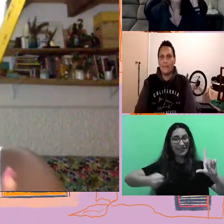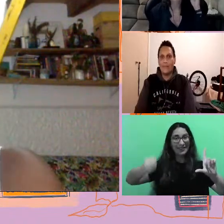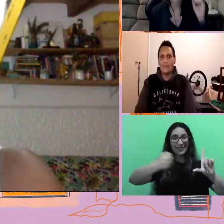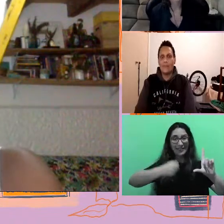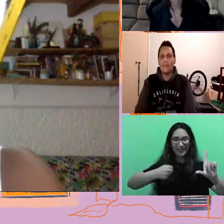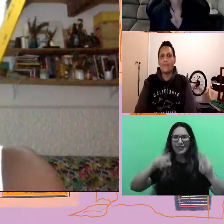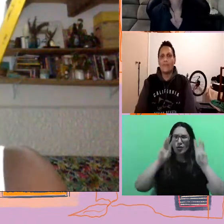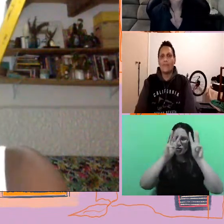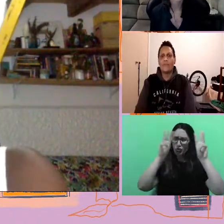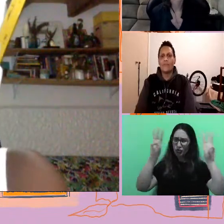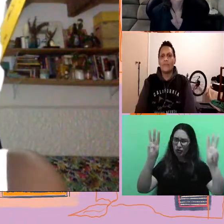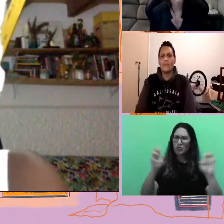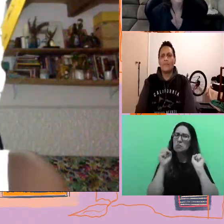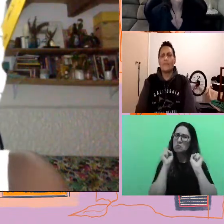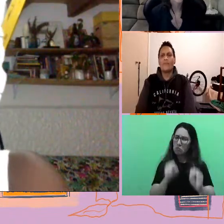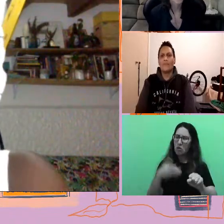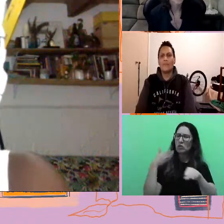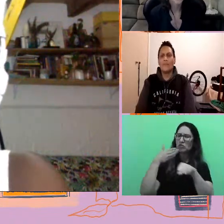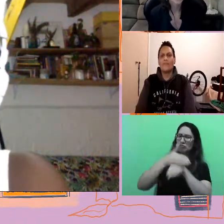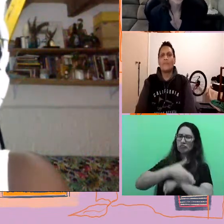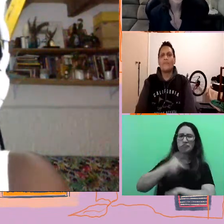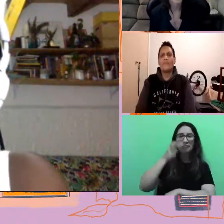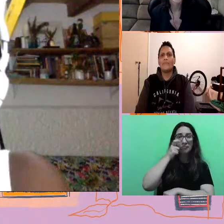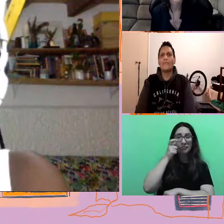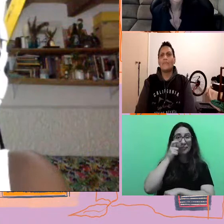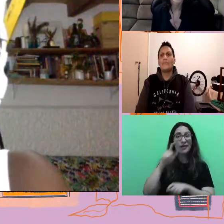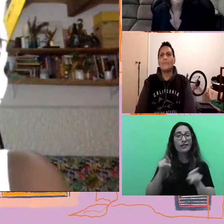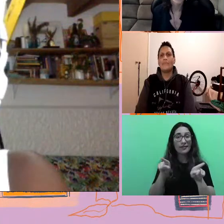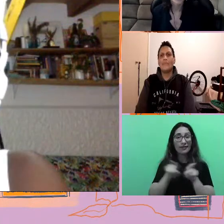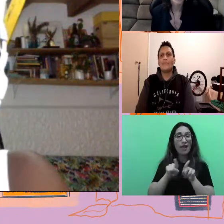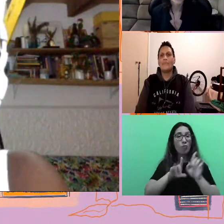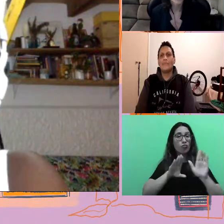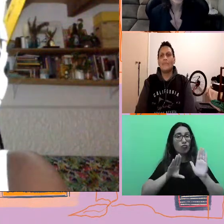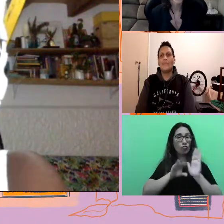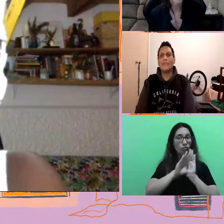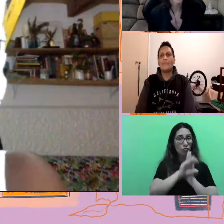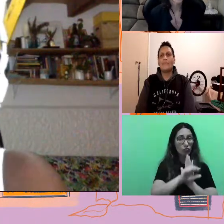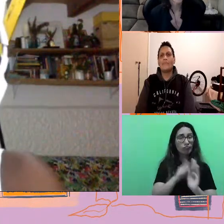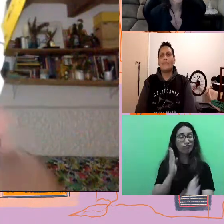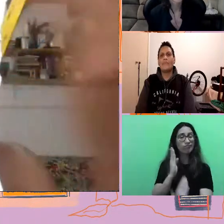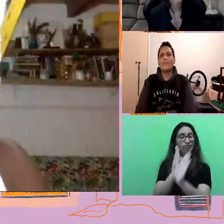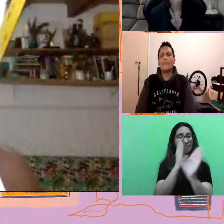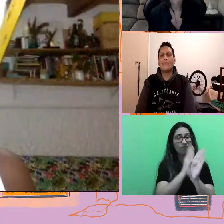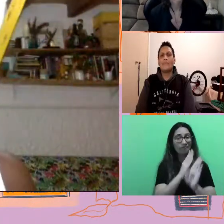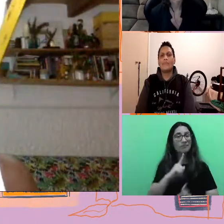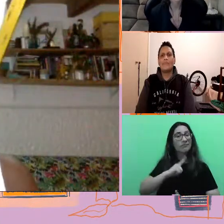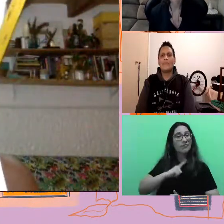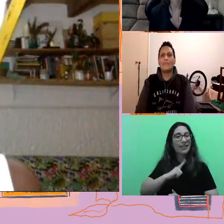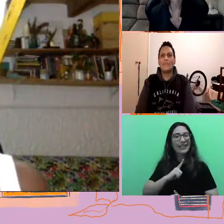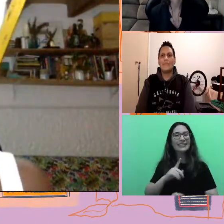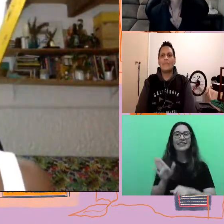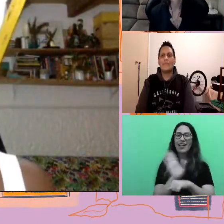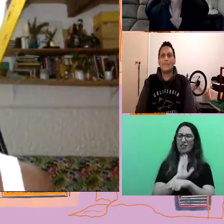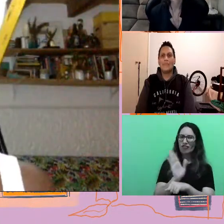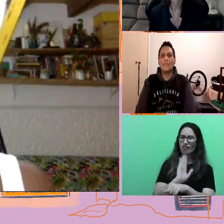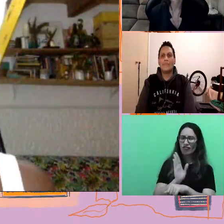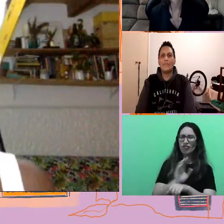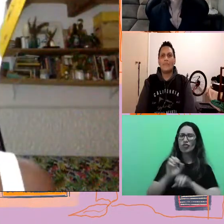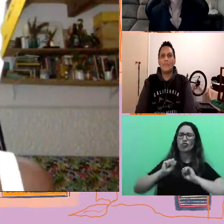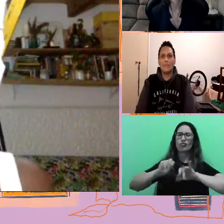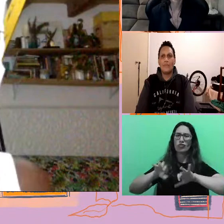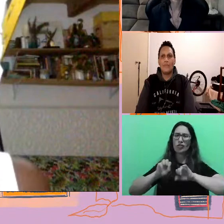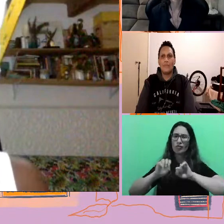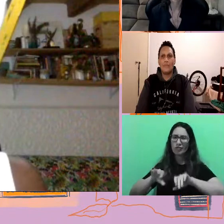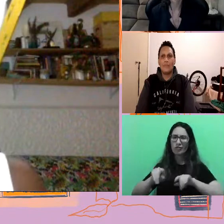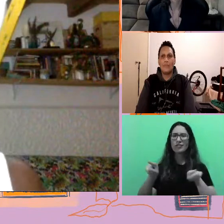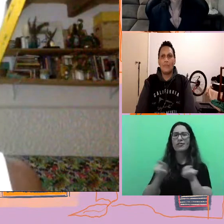só digitar Pretas Cervejeiras que vocês encontram a gente. A gente tem uma série de vídeos educativos sobre